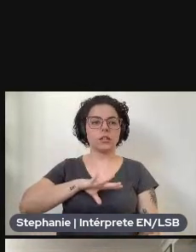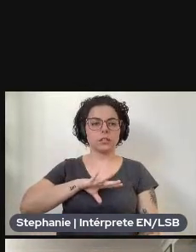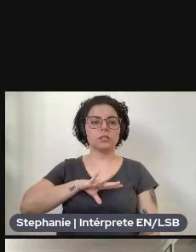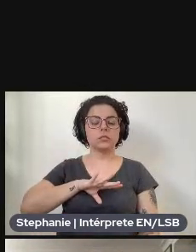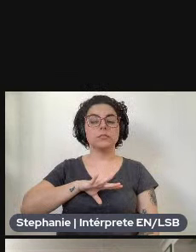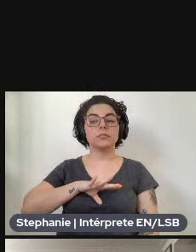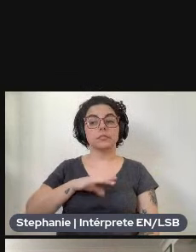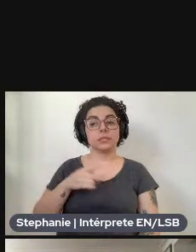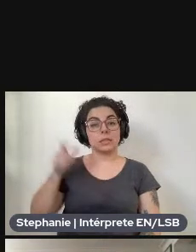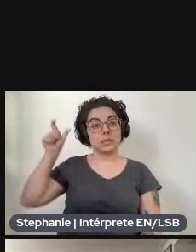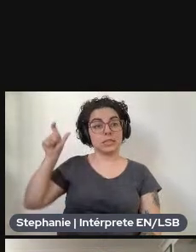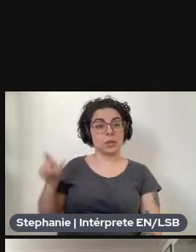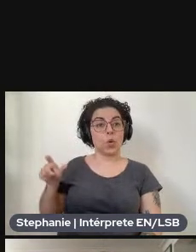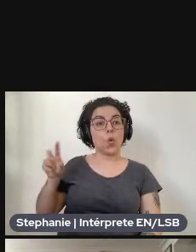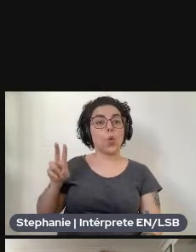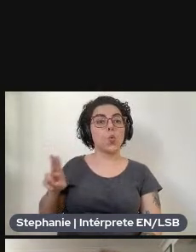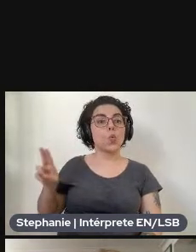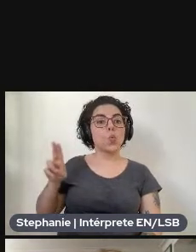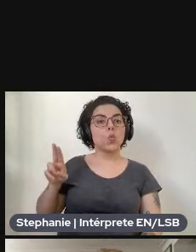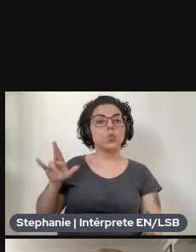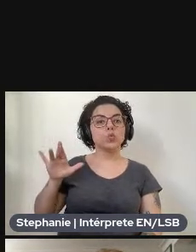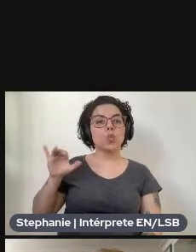favorecerem a sinonímia